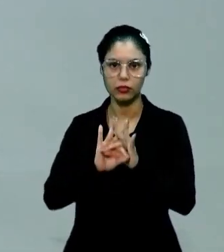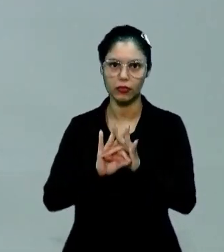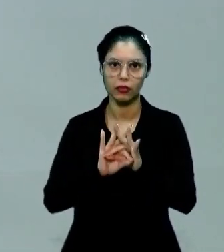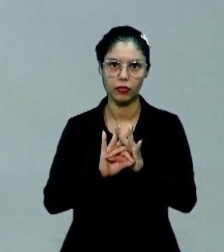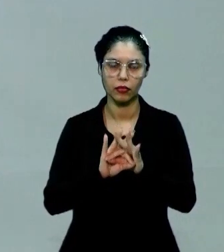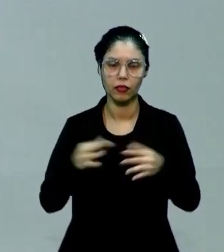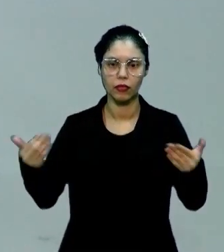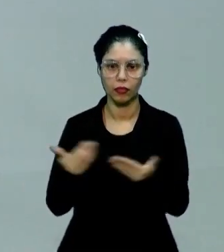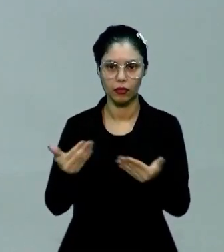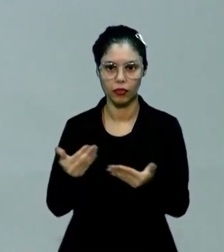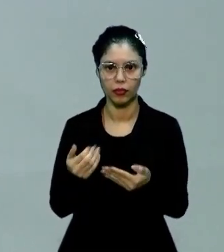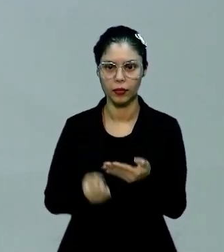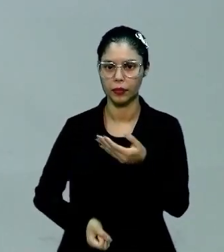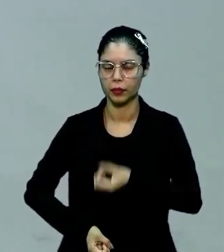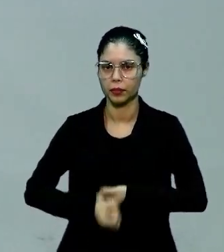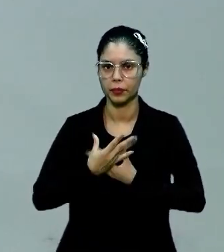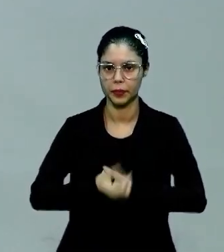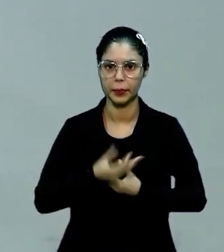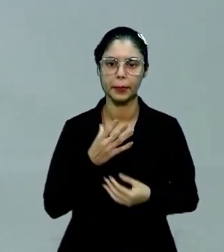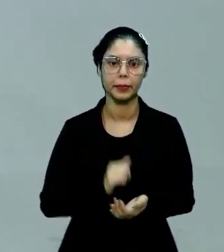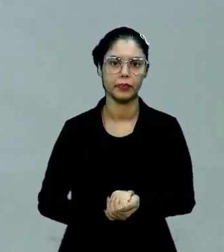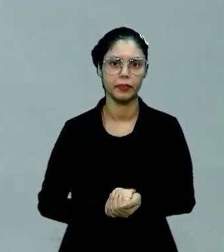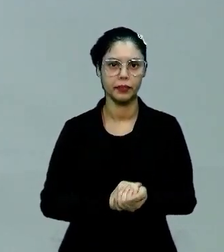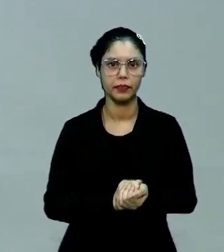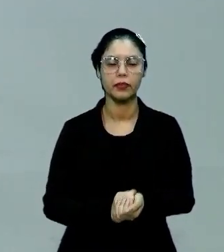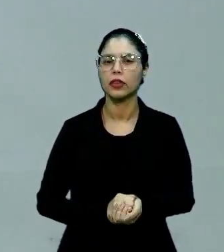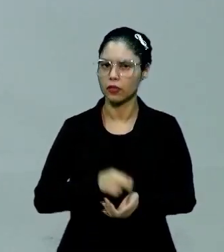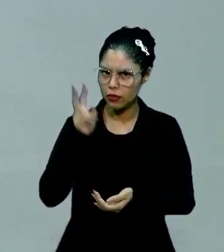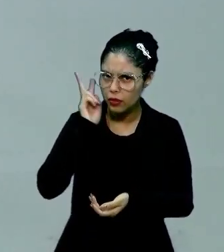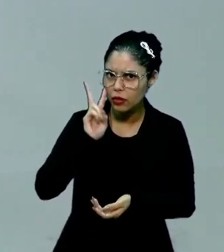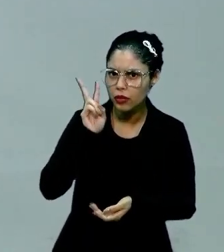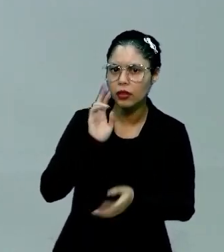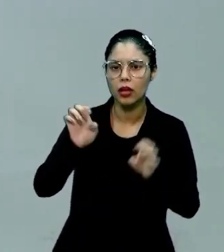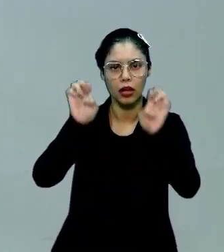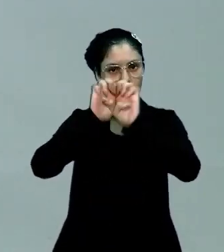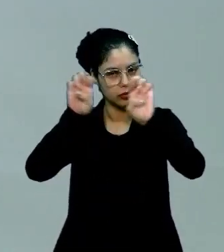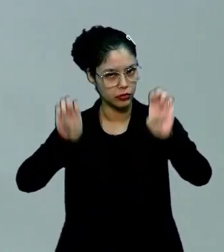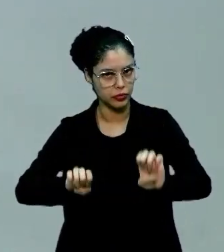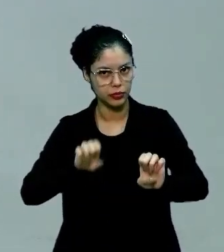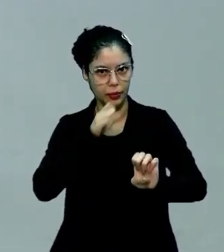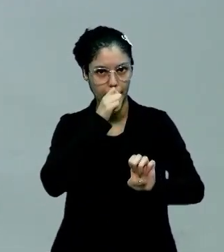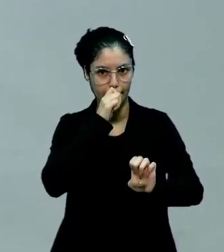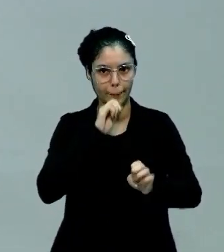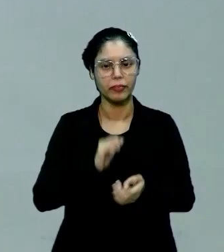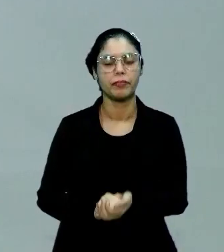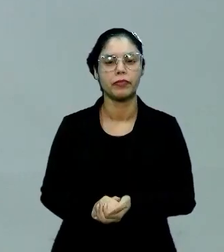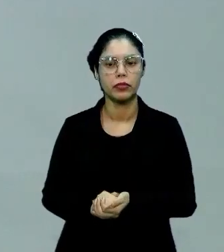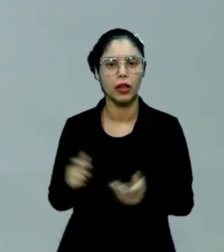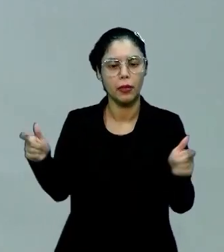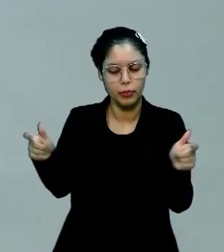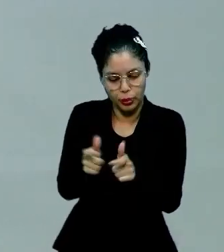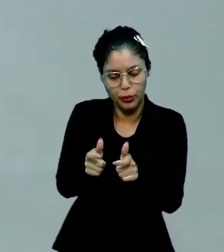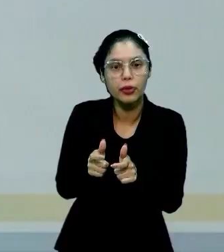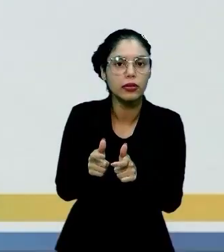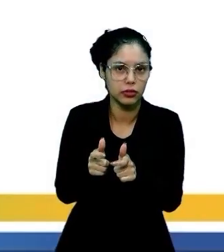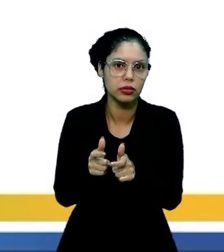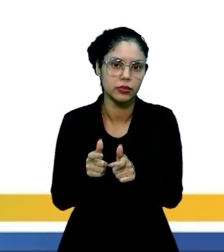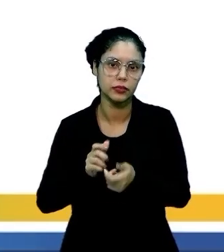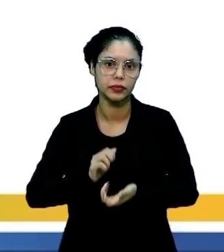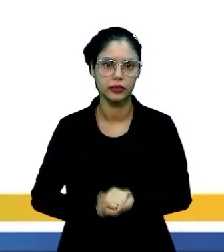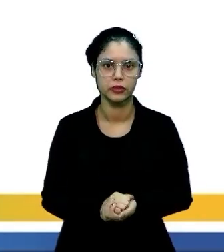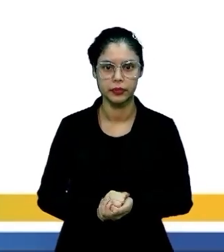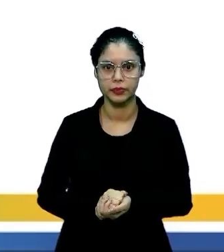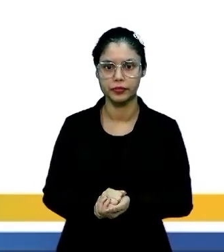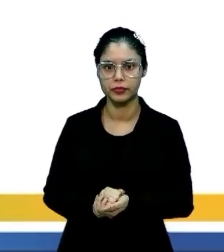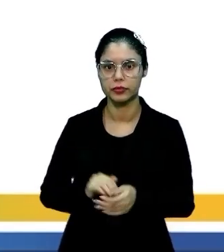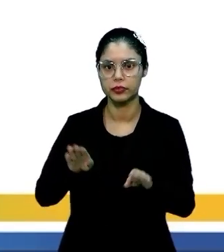hoje na estrutura do poema, ok? Lembram que eu falei para vocês que a estrutura dele, a escrita, ela é mais curta? Então, ele